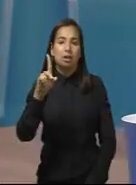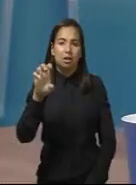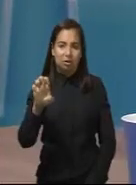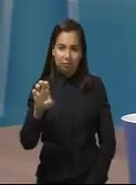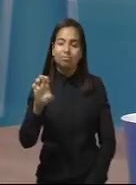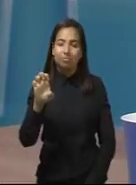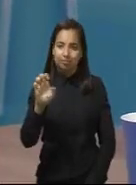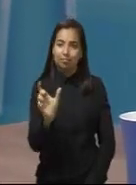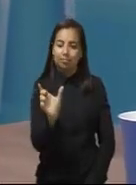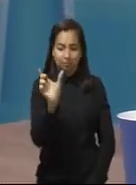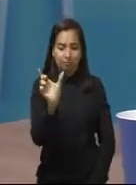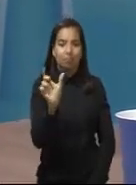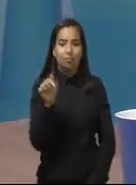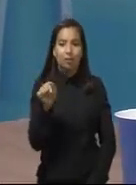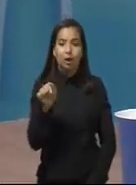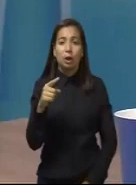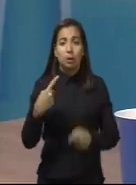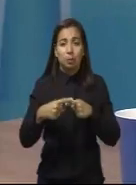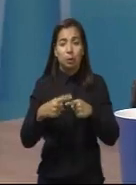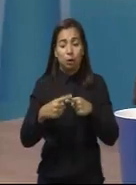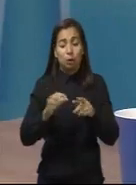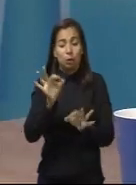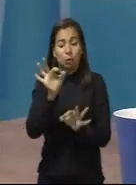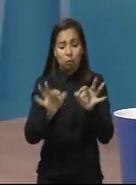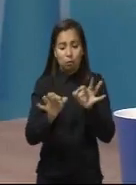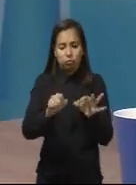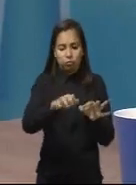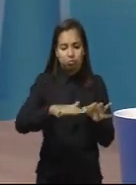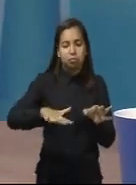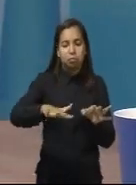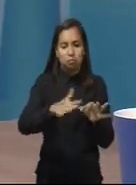né? Quer dizer, o judiciário podia ter encontrado.